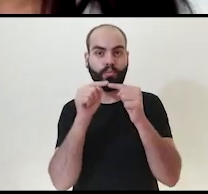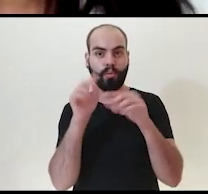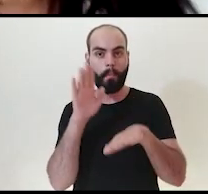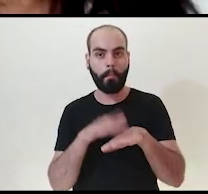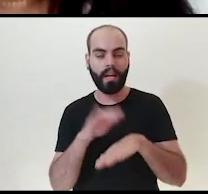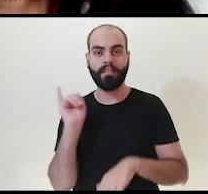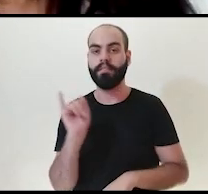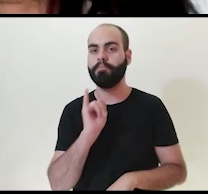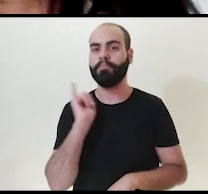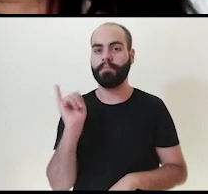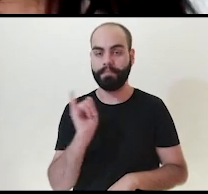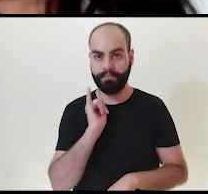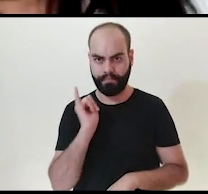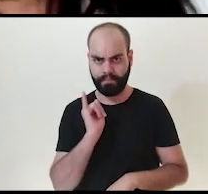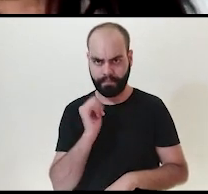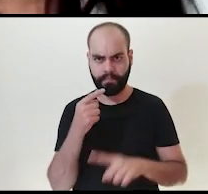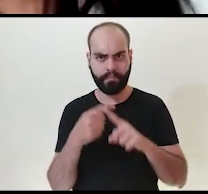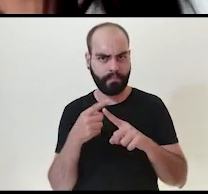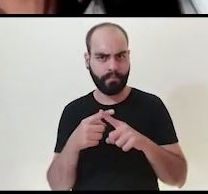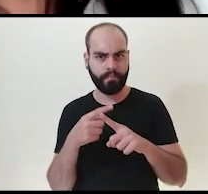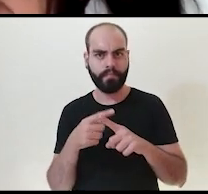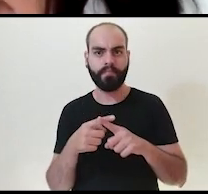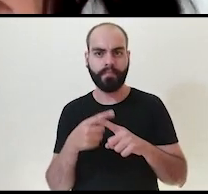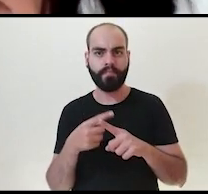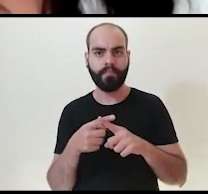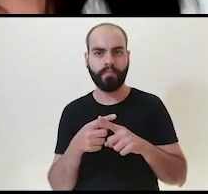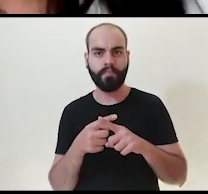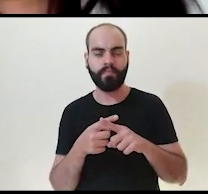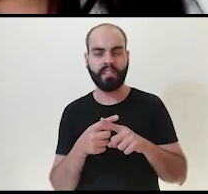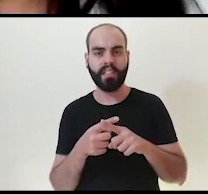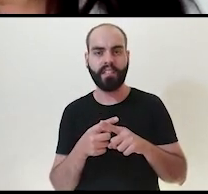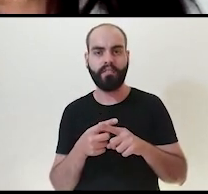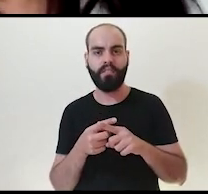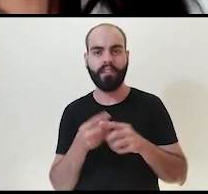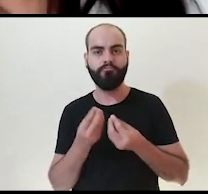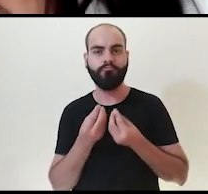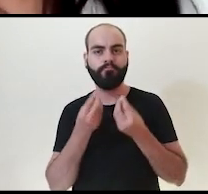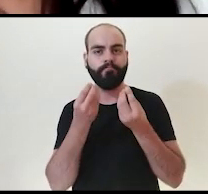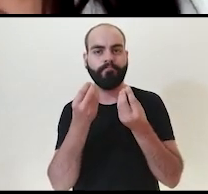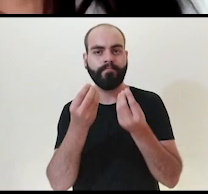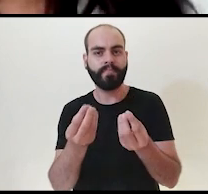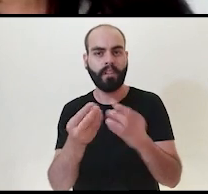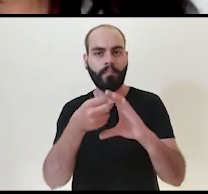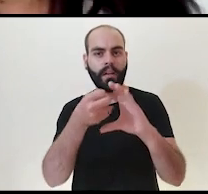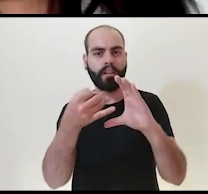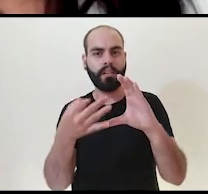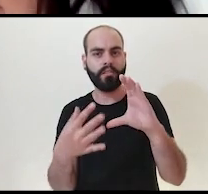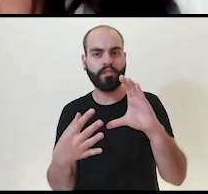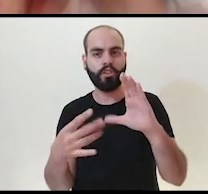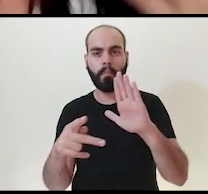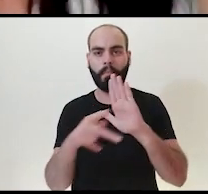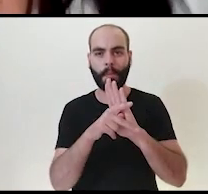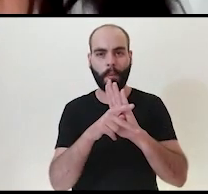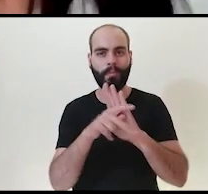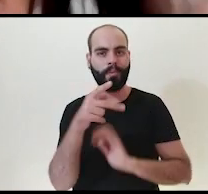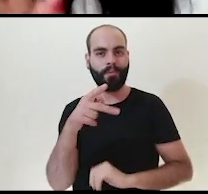nossa conversa aqui, porque isso é o que vai trazer personalidade ao seu trabalho. Vou usar de novo o exemplo da